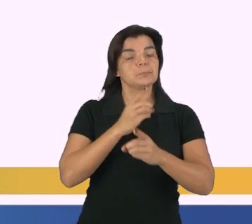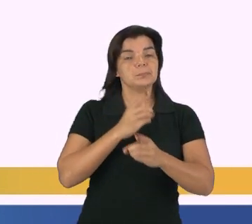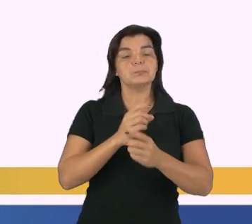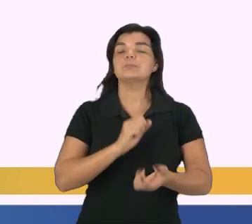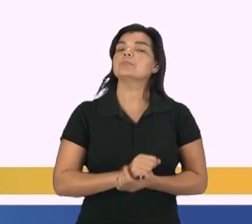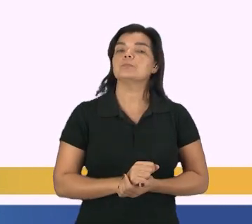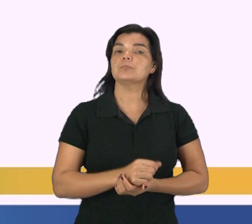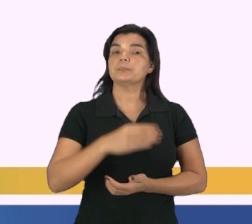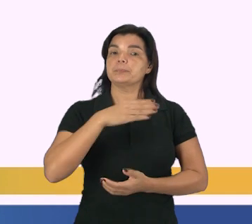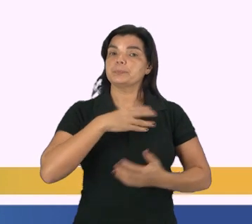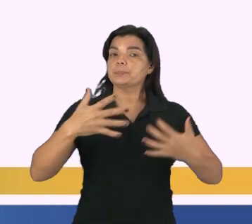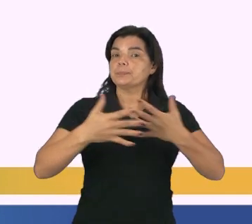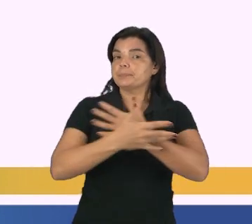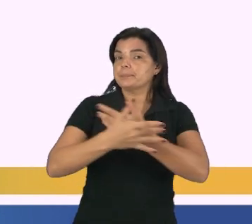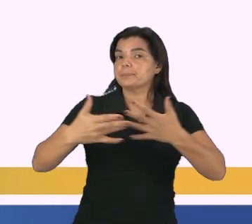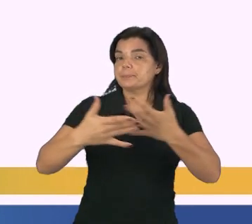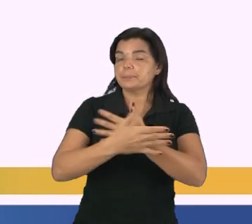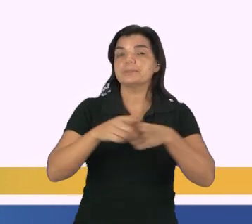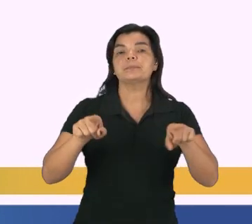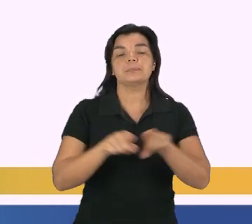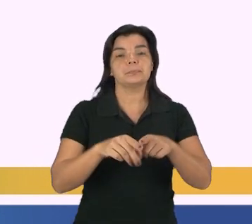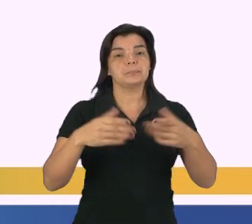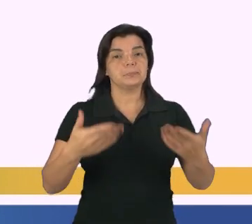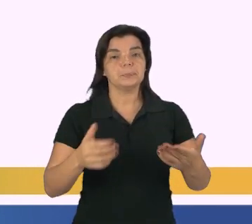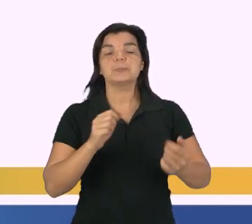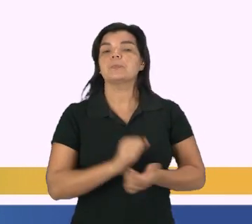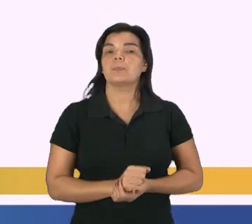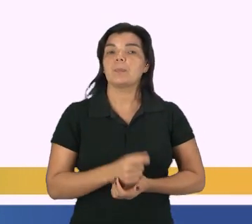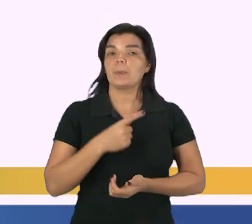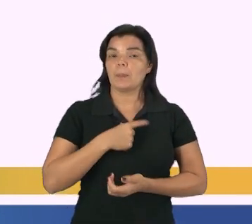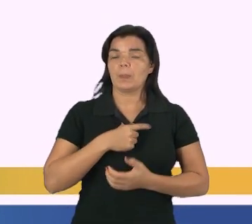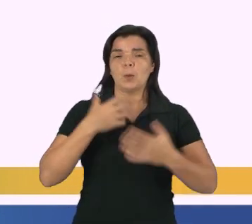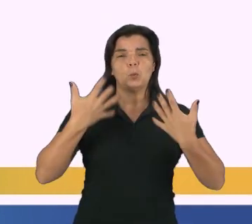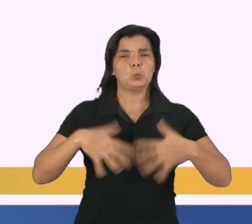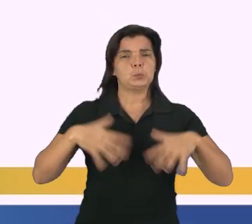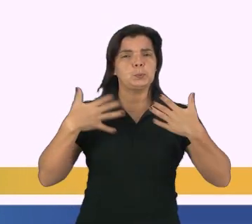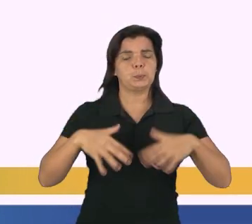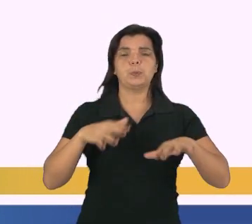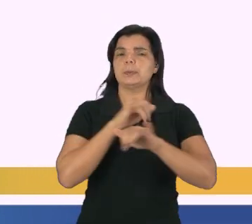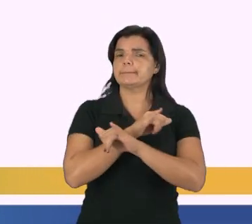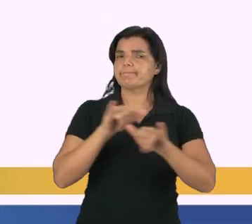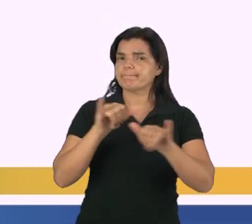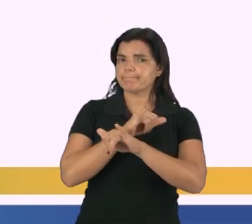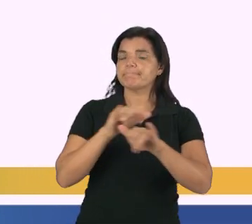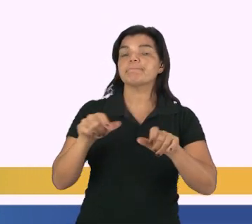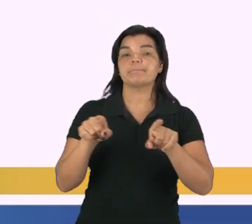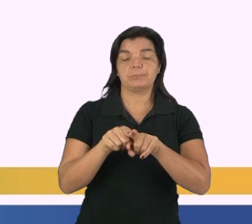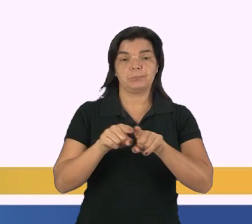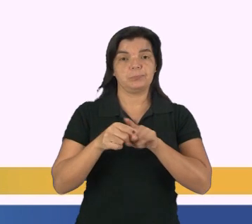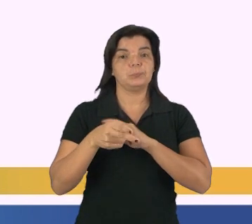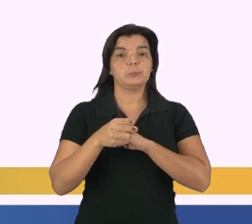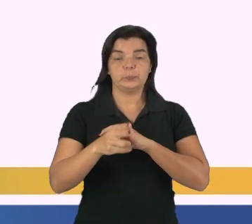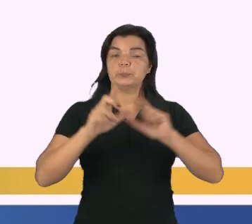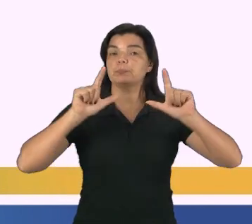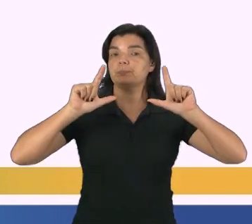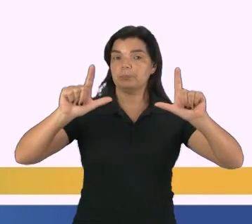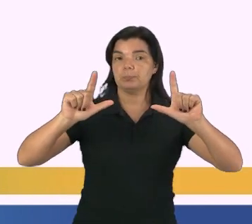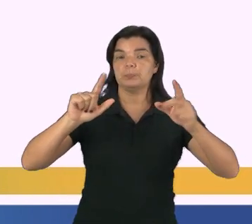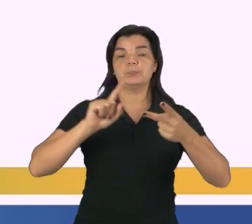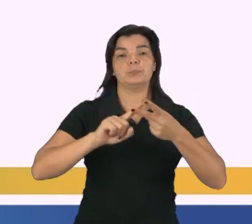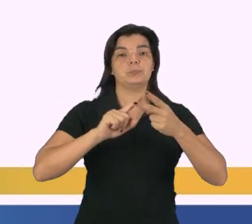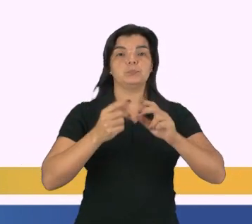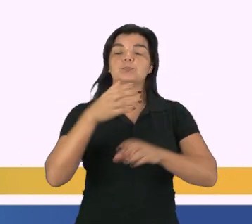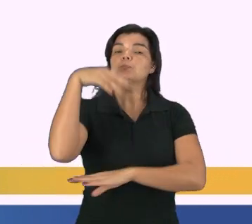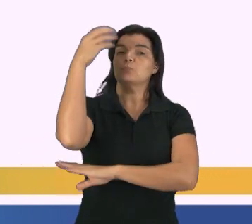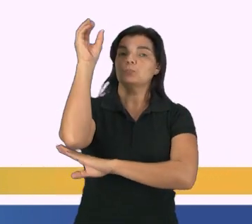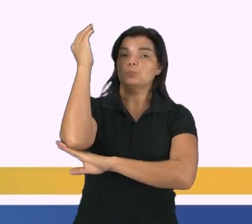encontrado nos grandes centros urbanos, uma vez que designa o excesso de informações contidas em placas,